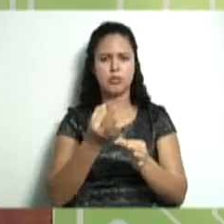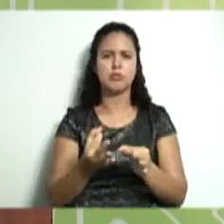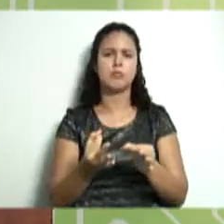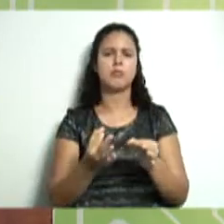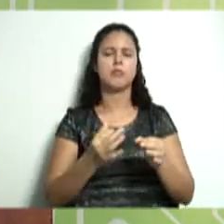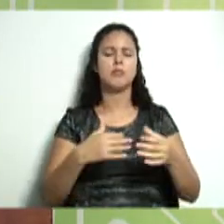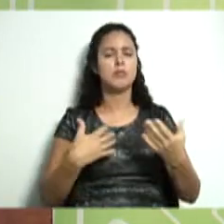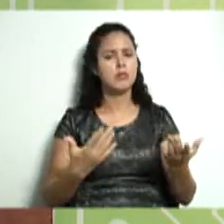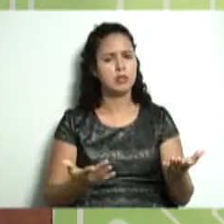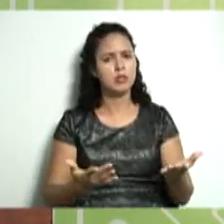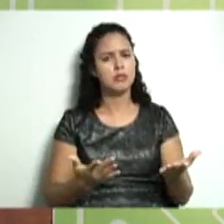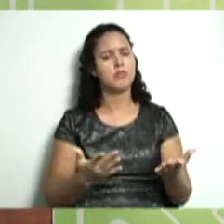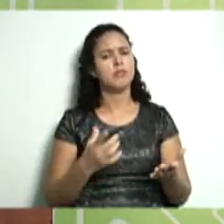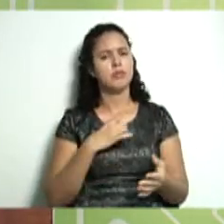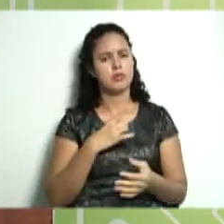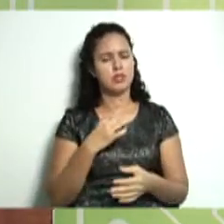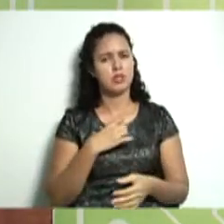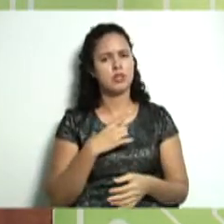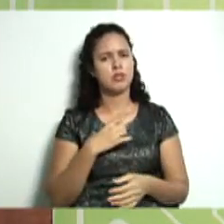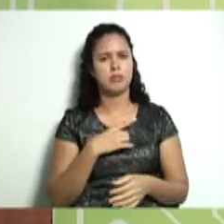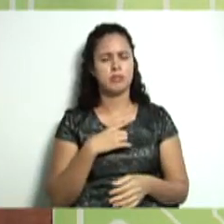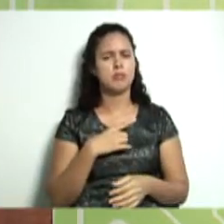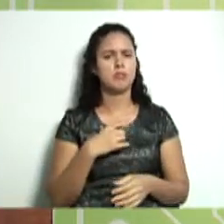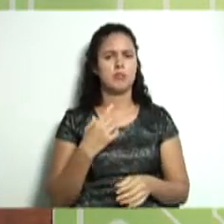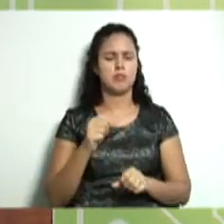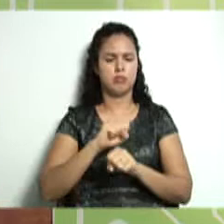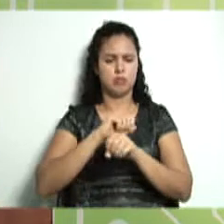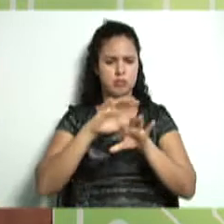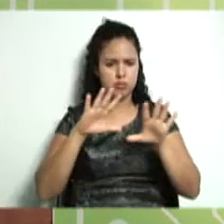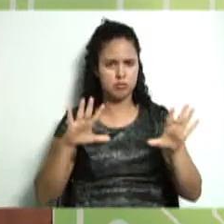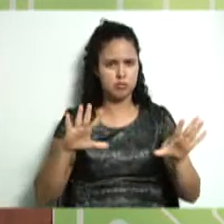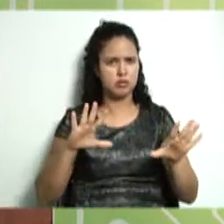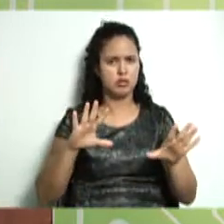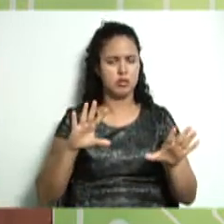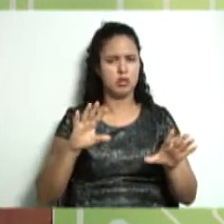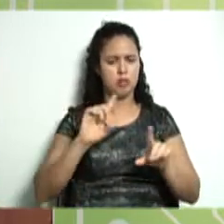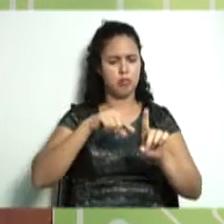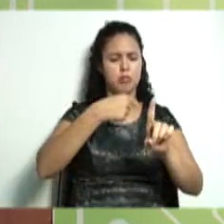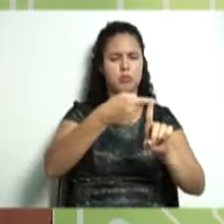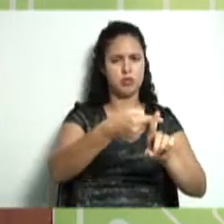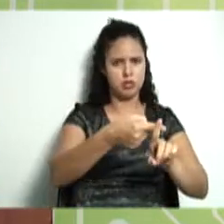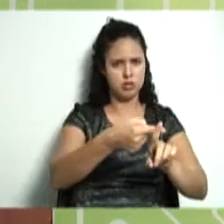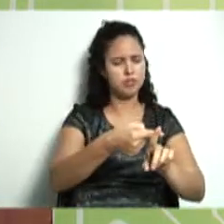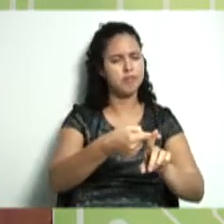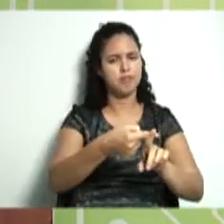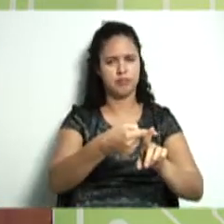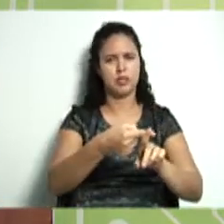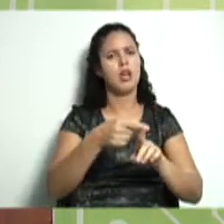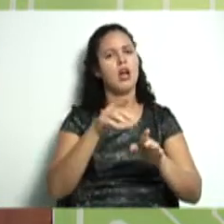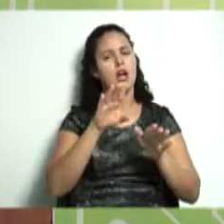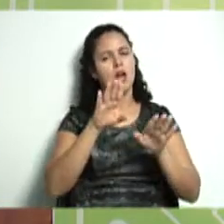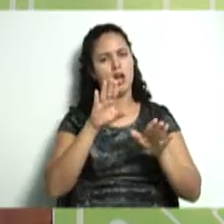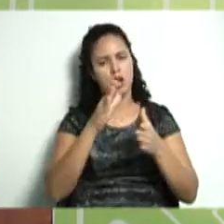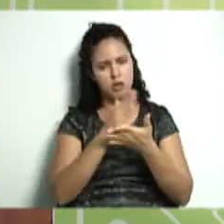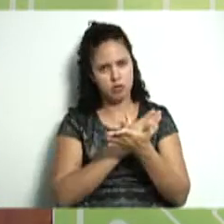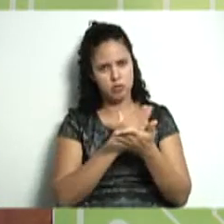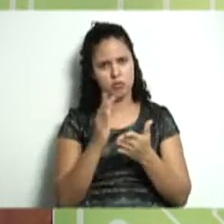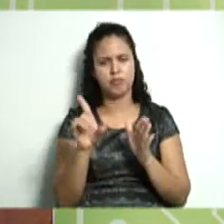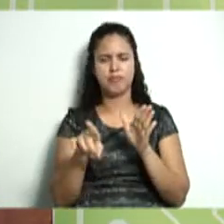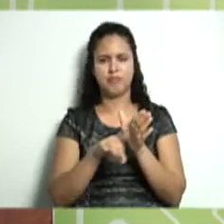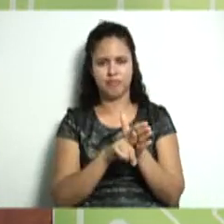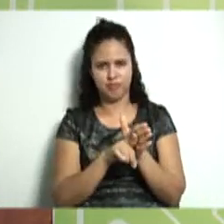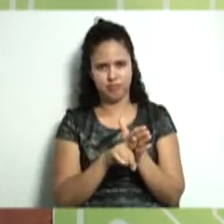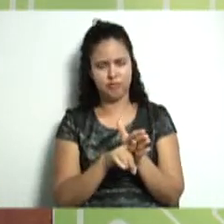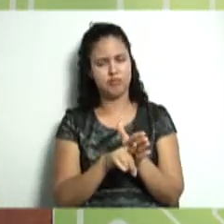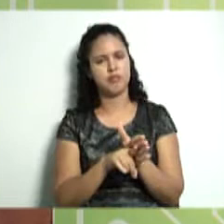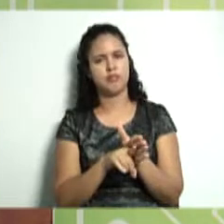gente, temos sim realidades que não são tão positivas, em que temos cooperativas em